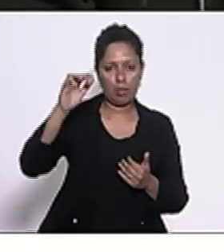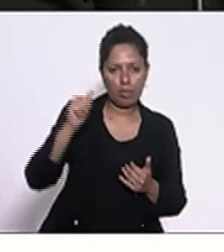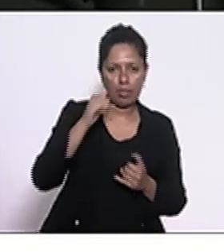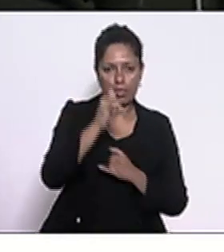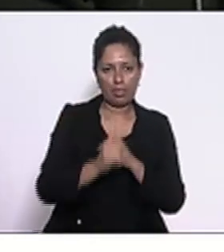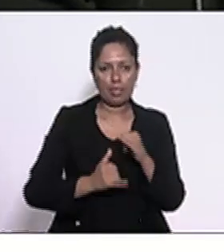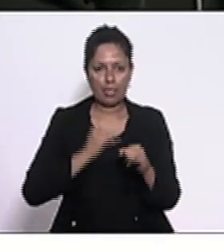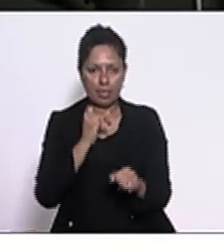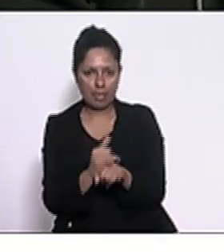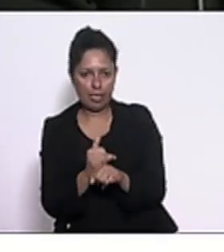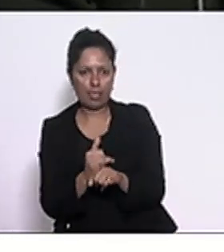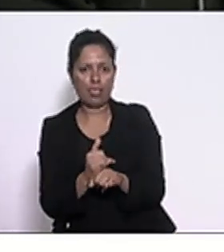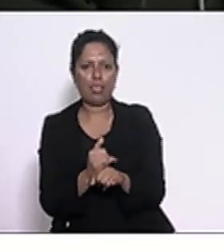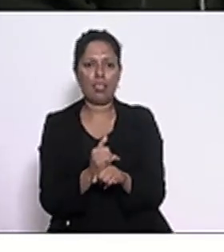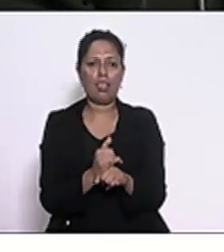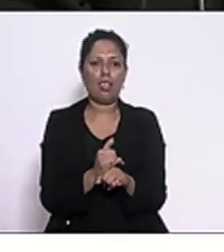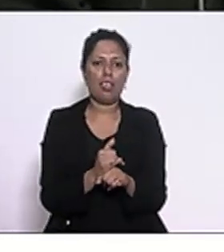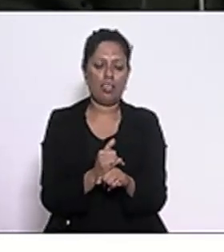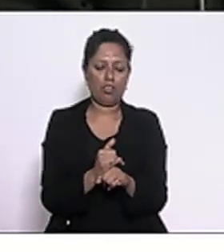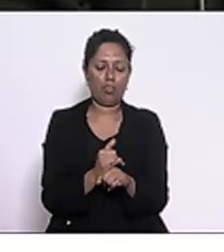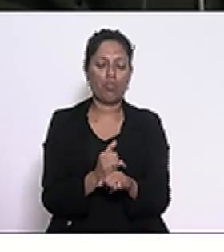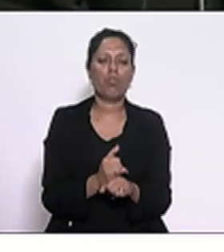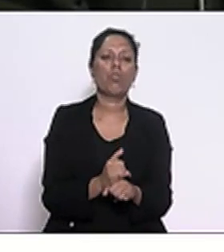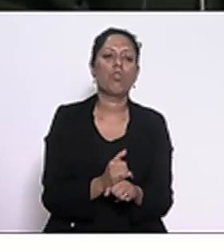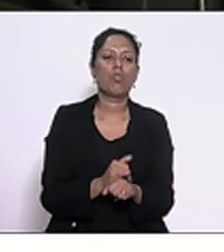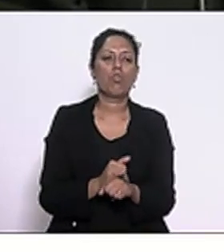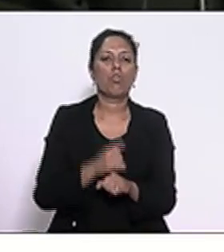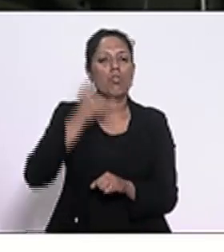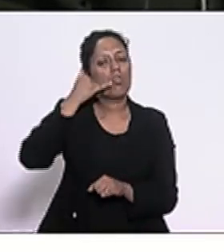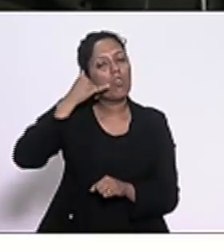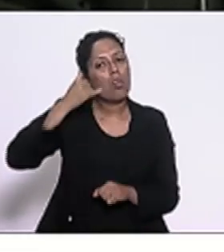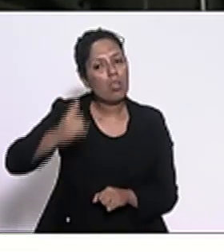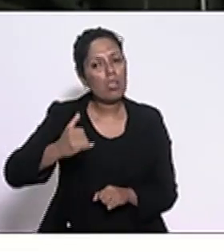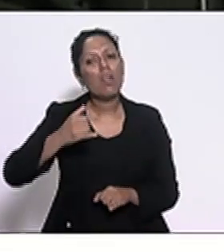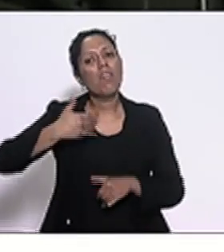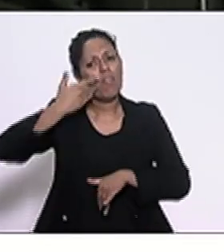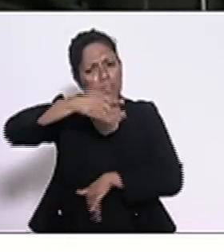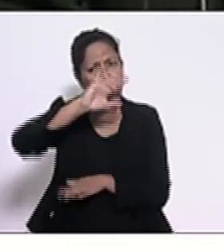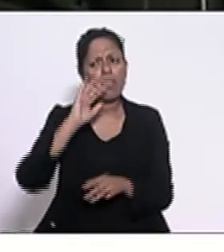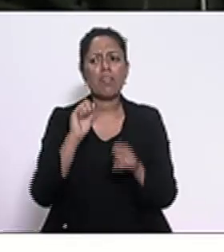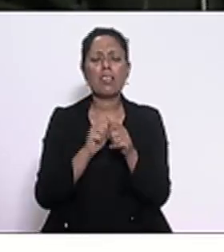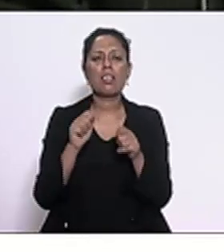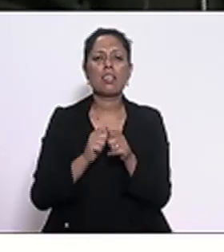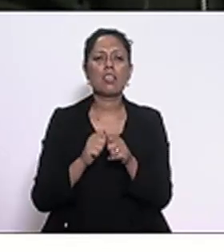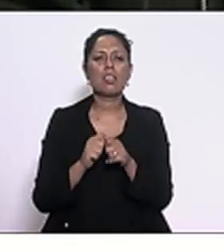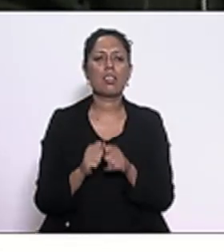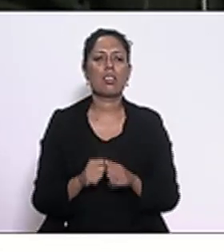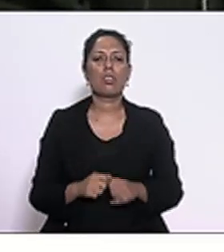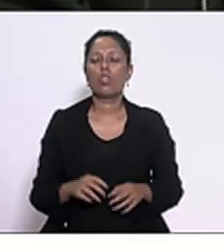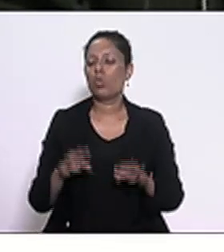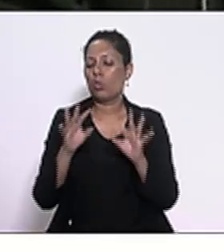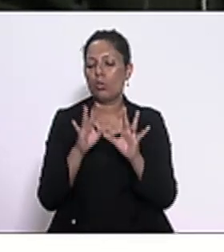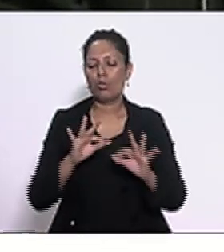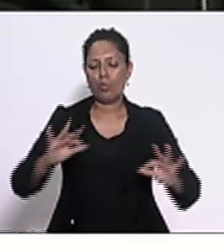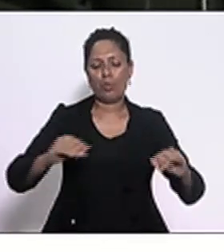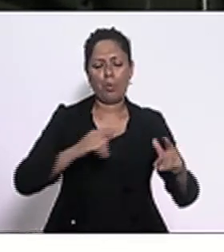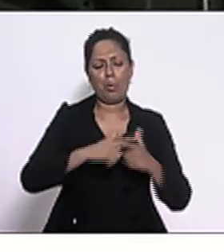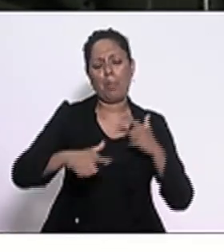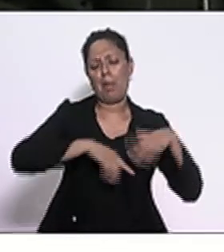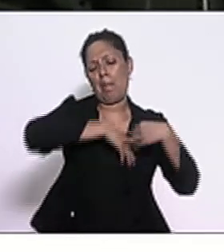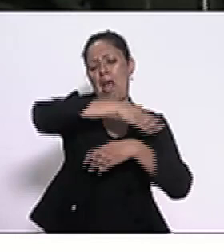internet, façam a matrícula. Isso a Rede Globo falando no Jornal da Manhã. Saturou tudo no primeiro